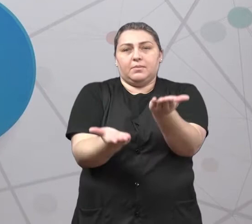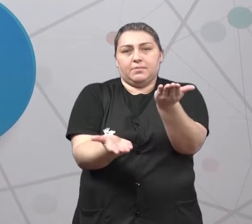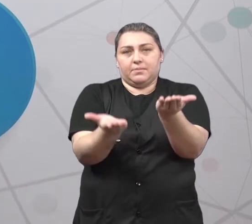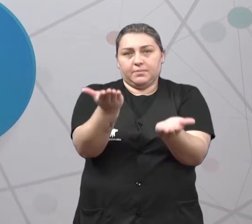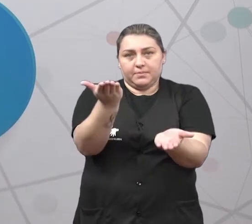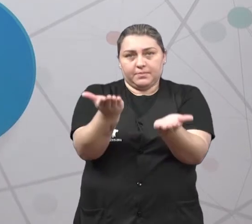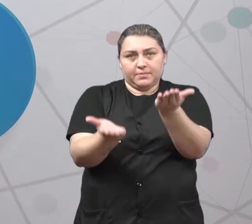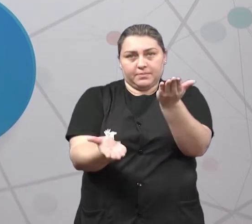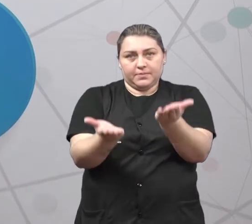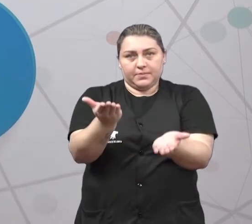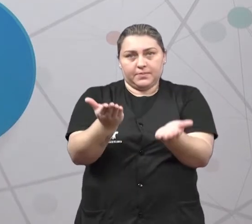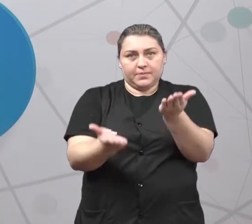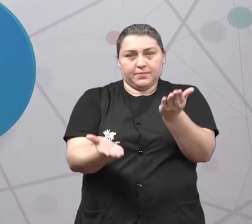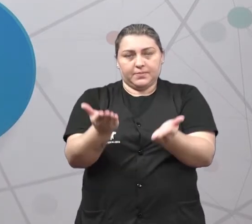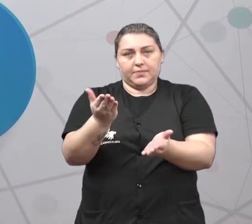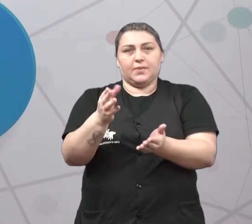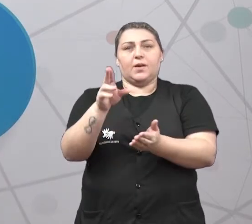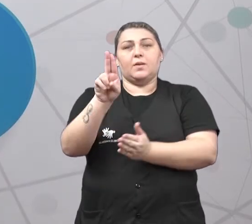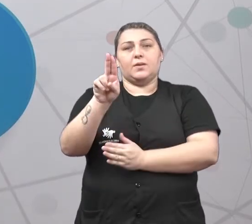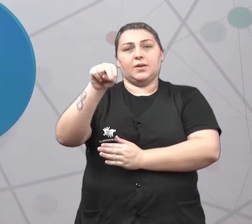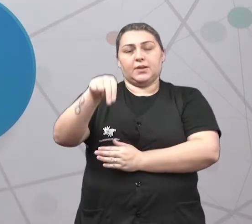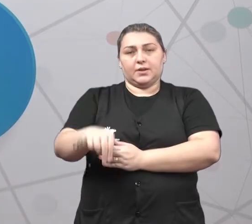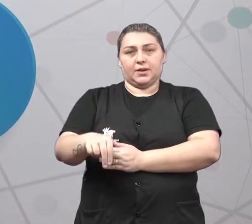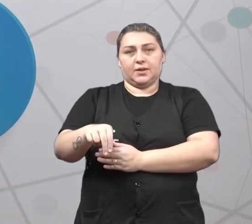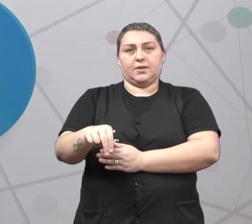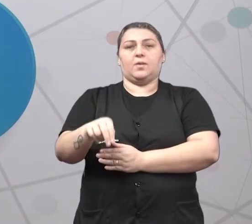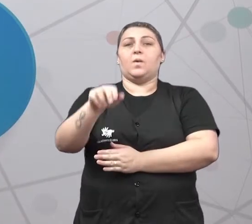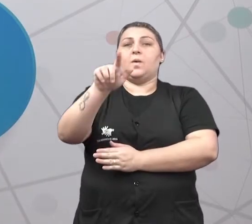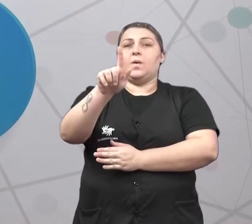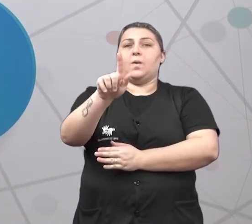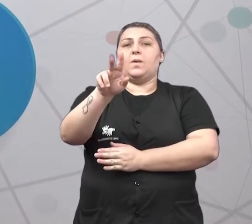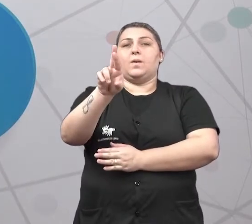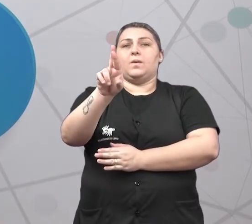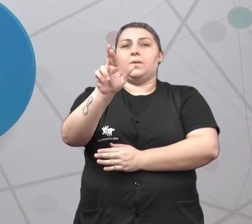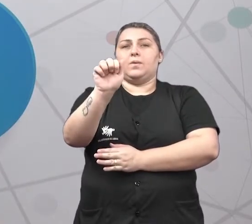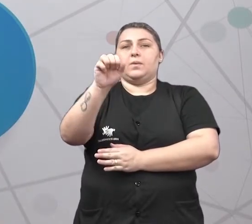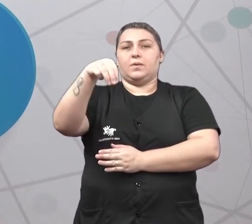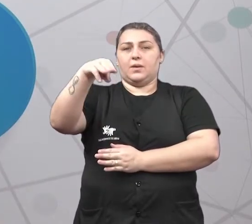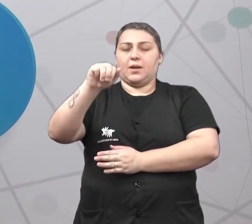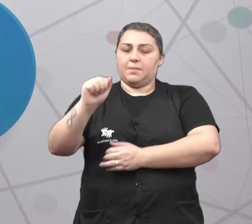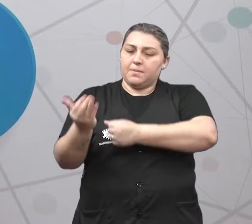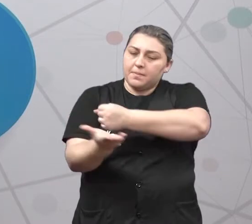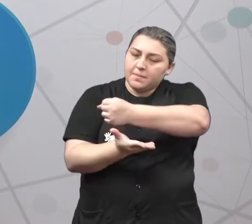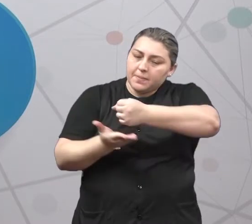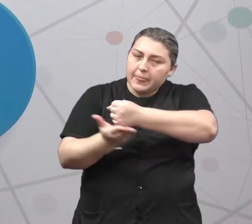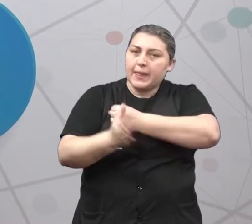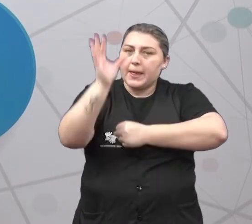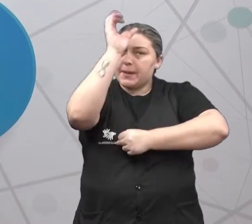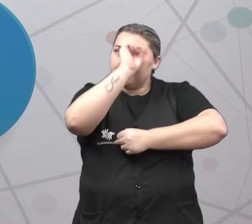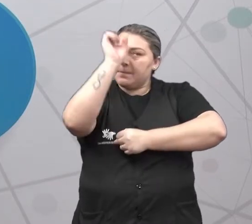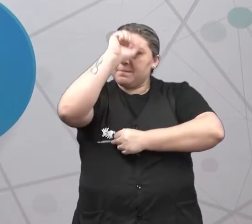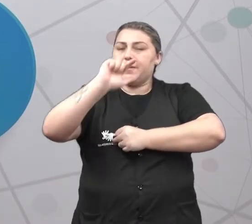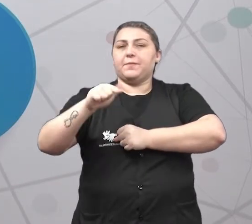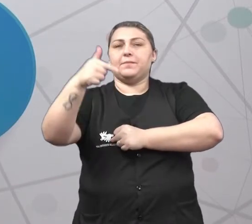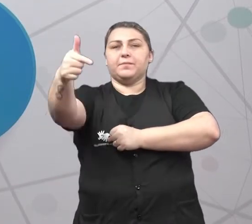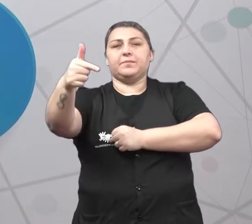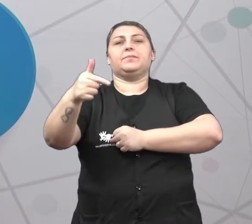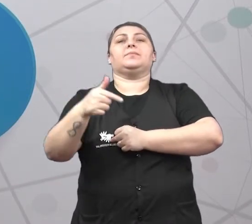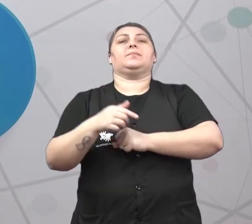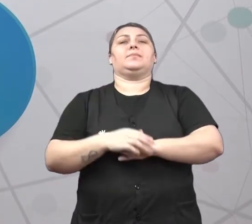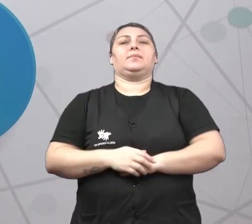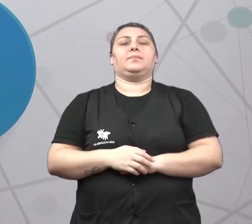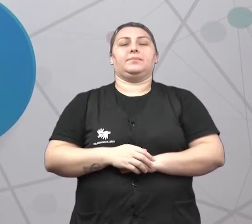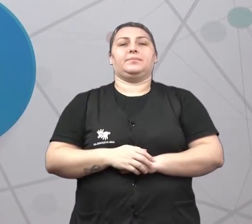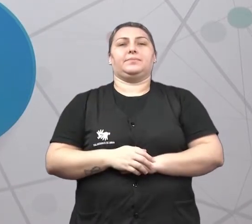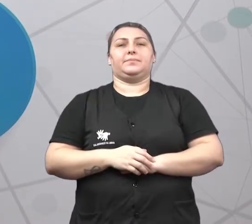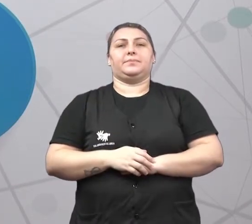Nós utilizamos as unidades de medidas como o grama, a base é o grama. Dele nós vamos aprender vários outros, né? Os